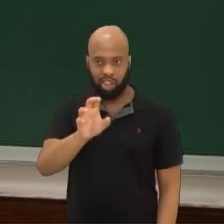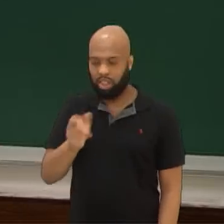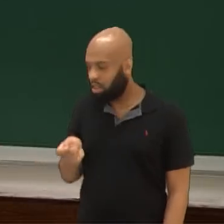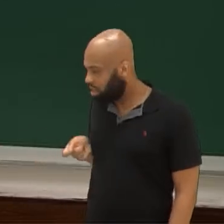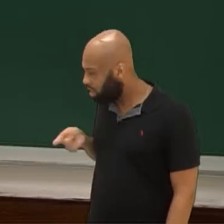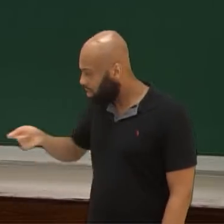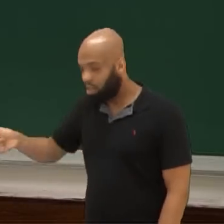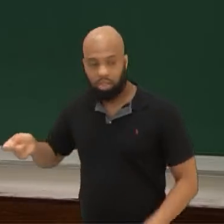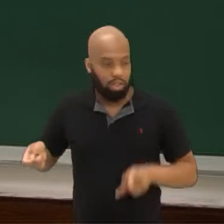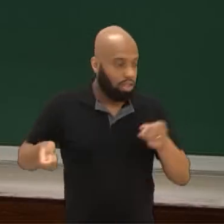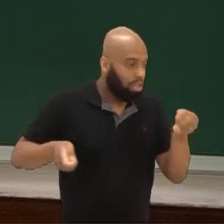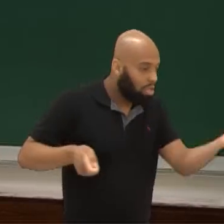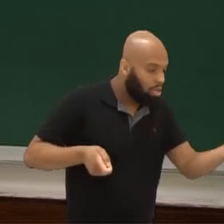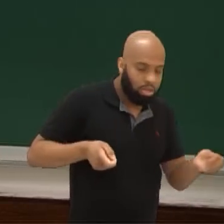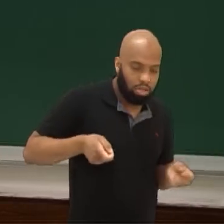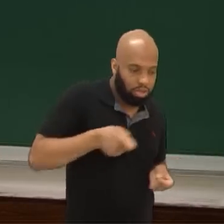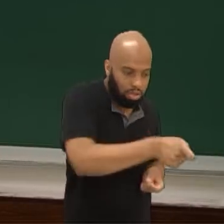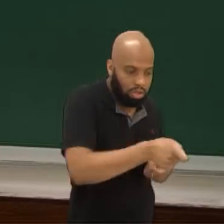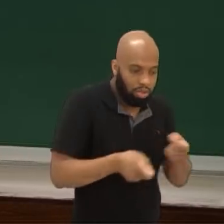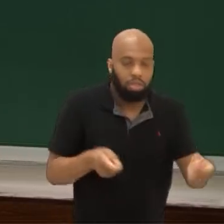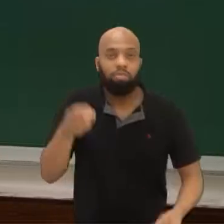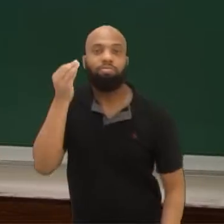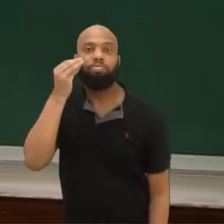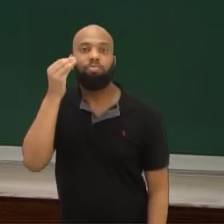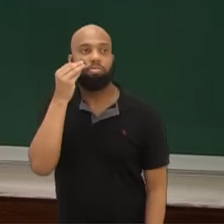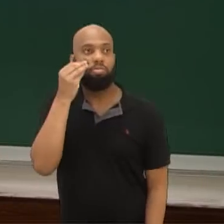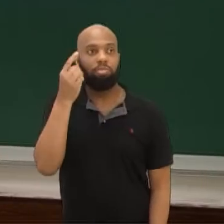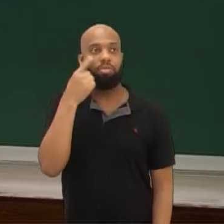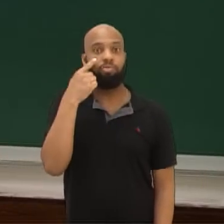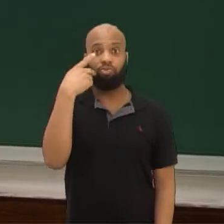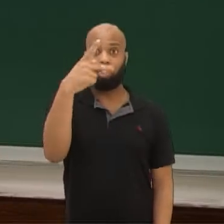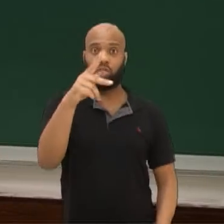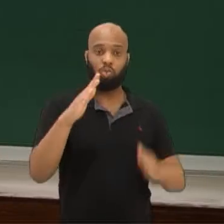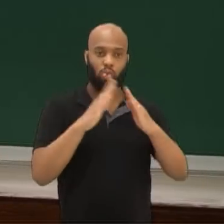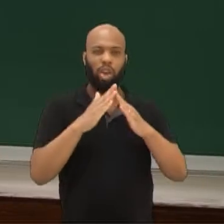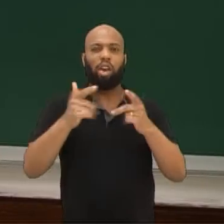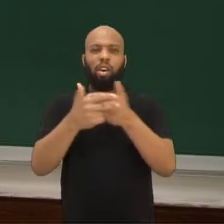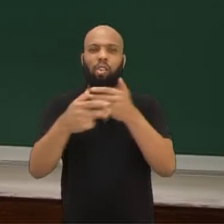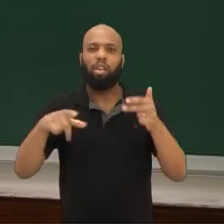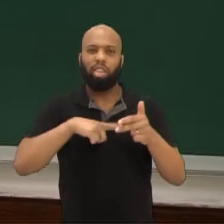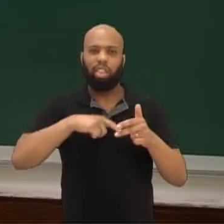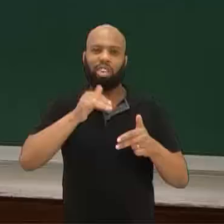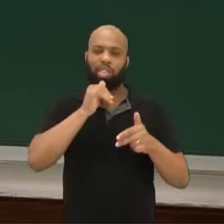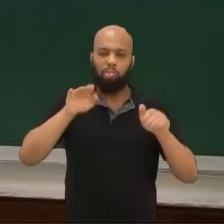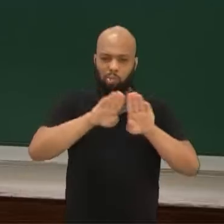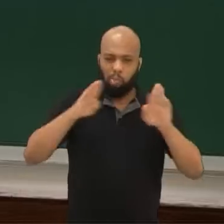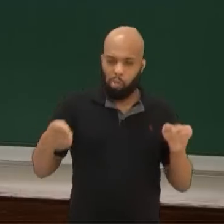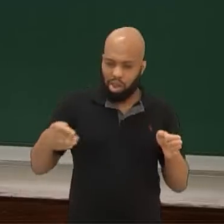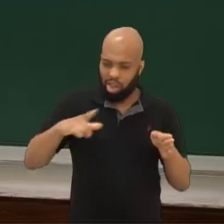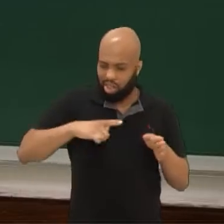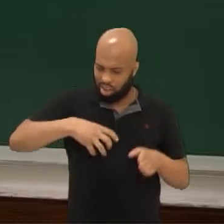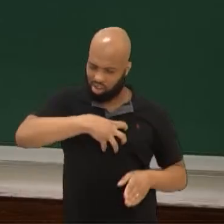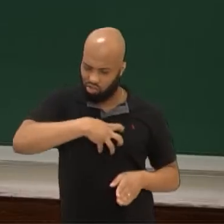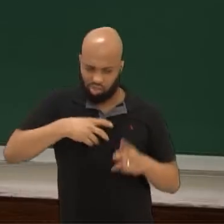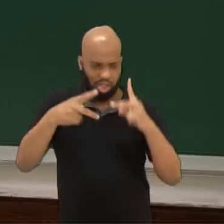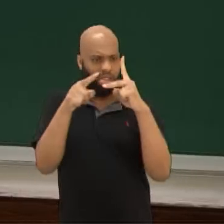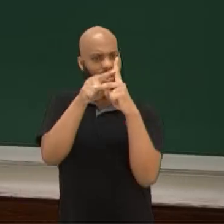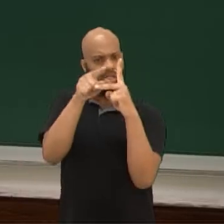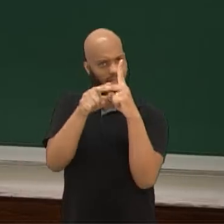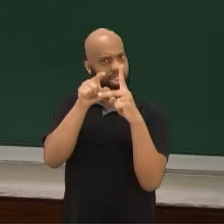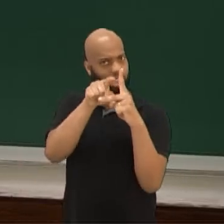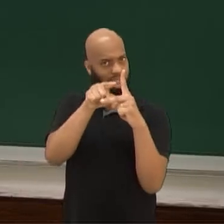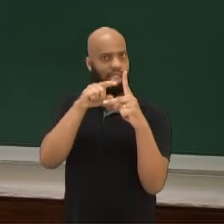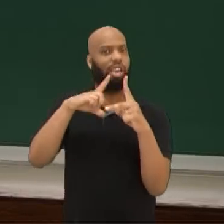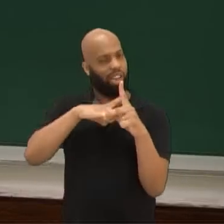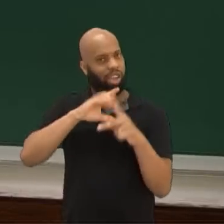da volta para realizar as medições aí e procurem aí na casa de vocês quais são os objetos que têm a mesma angulação